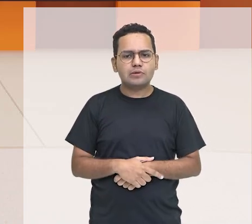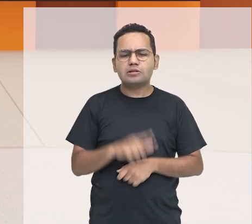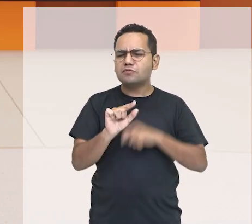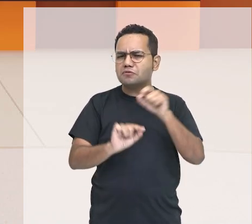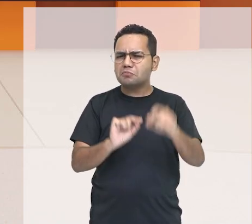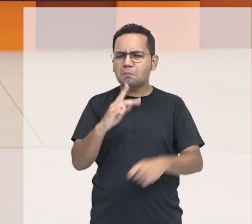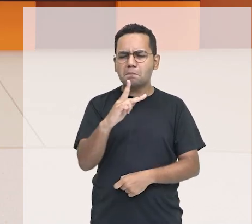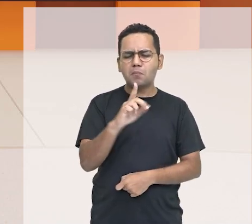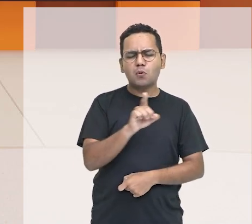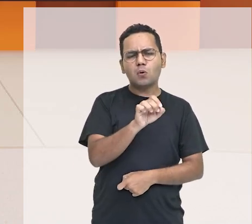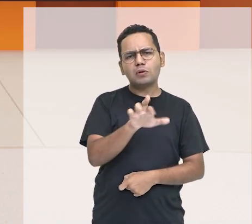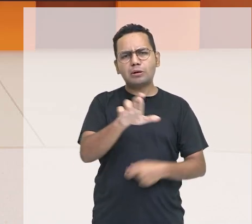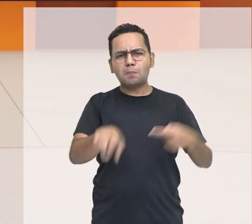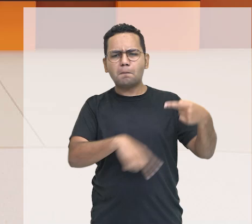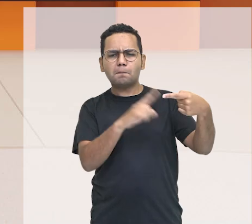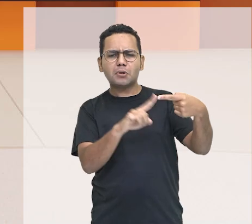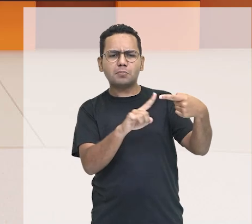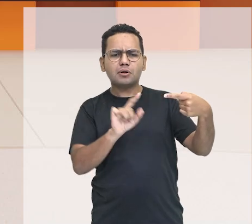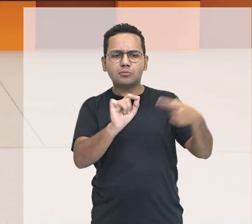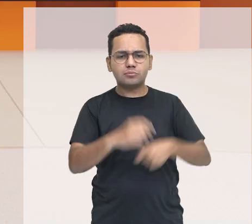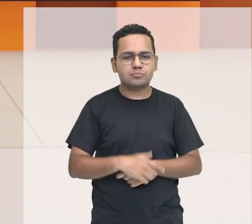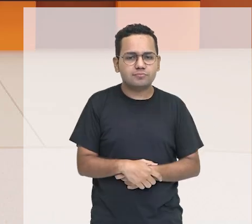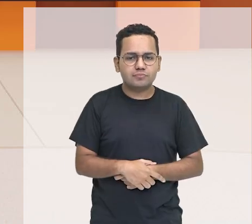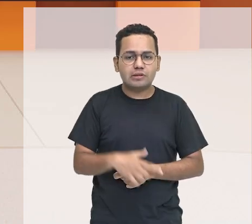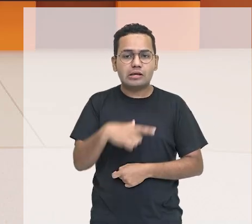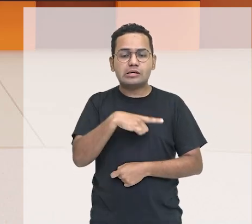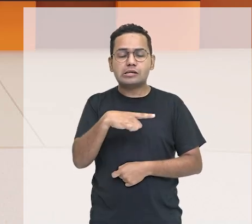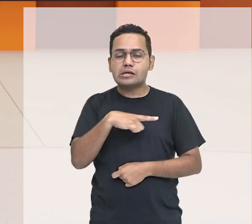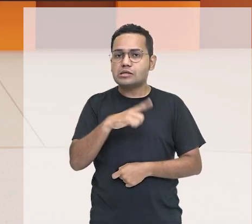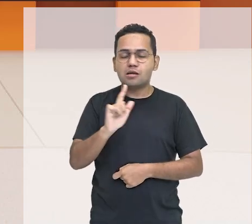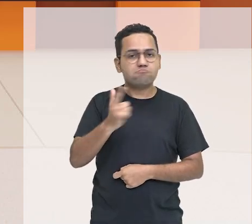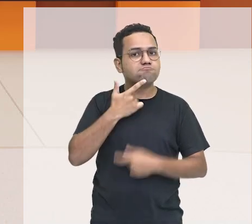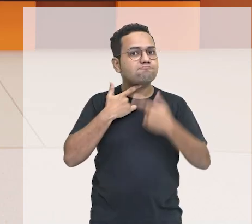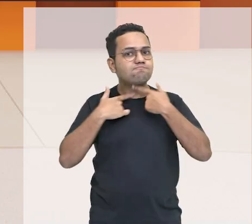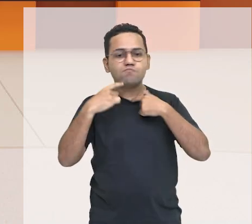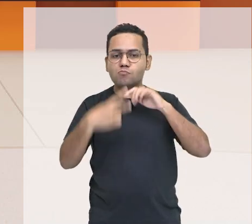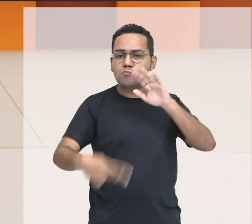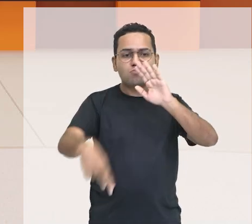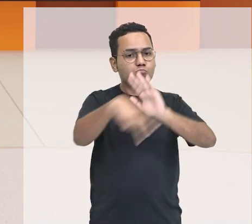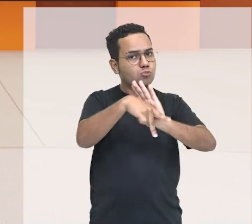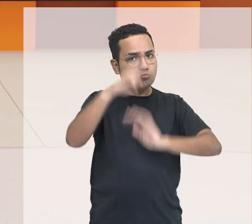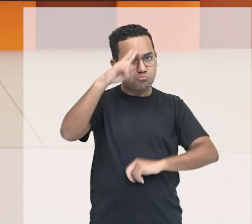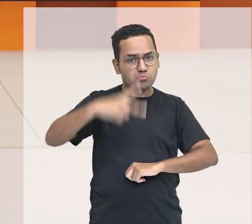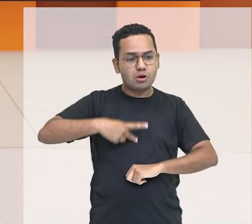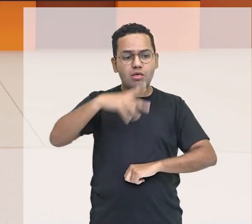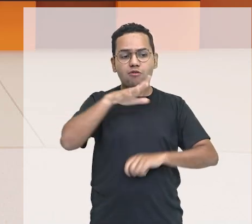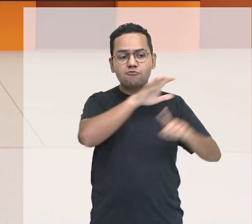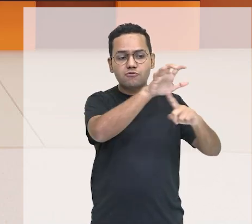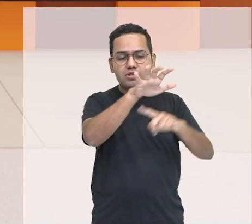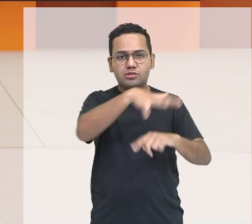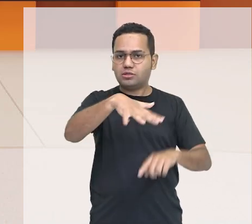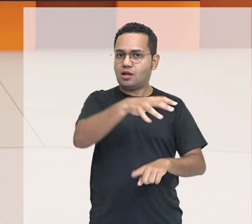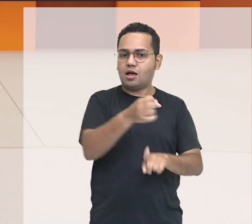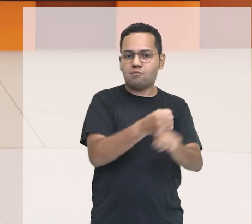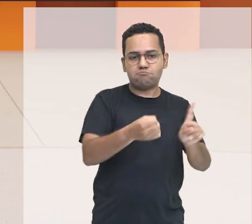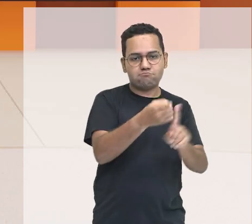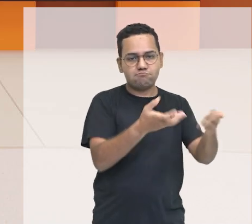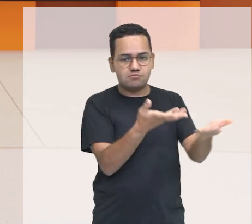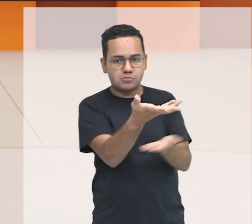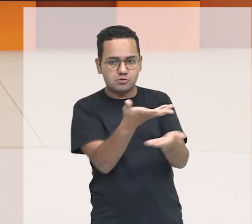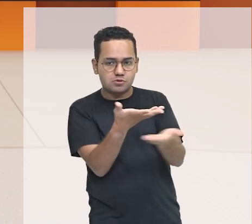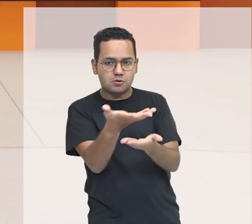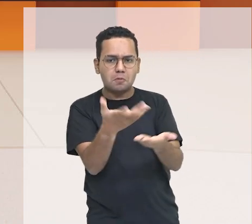a possibilidade de impor sua própria vontade numa relação social, mesmo que